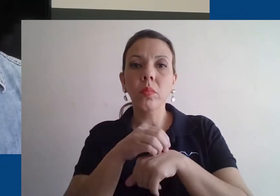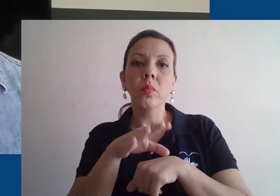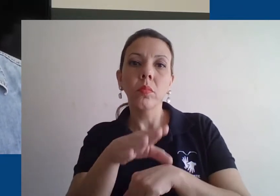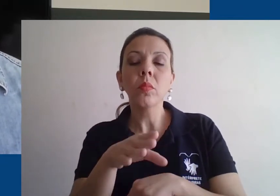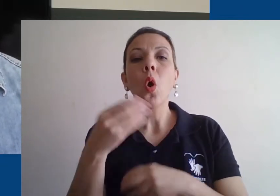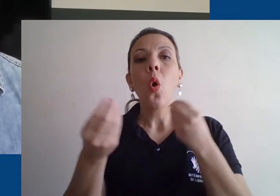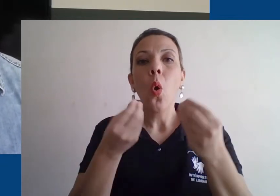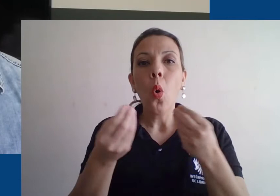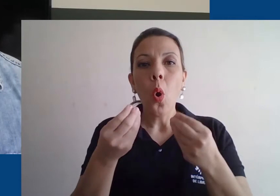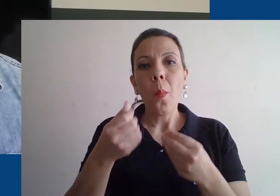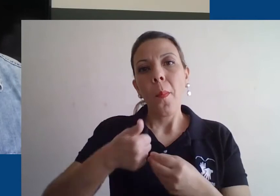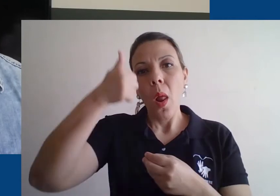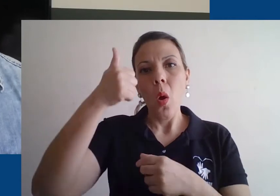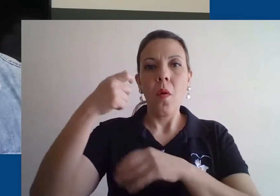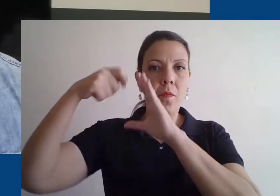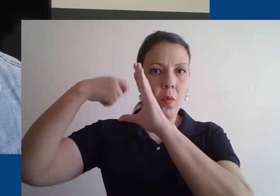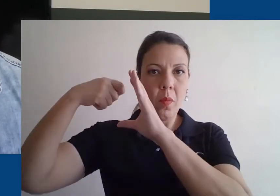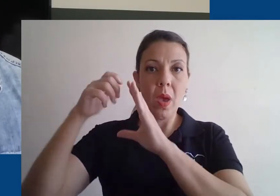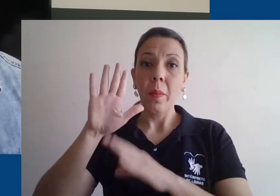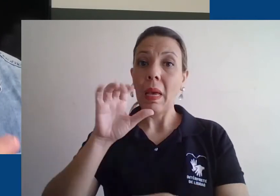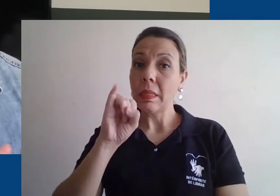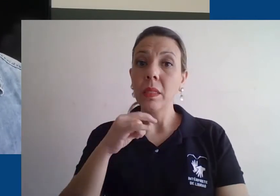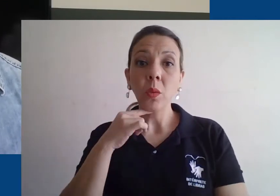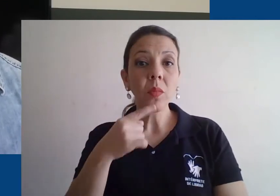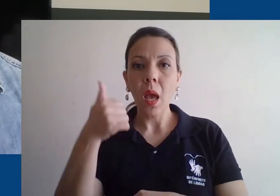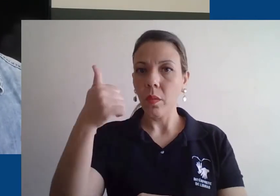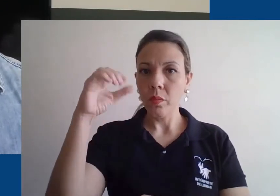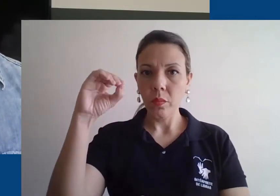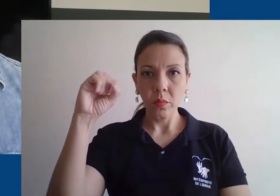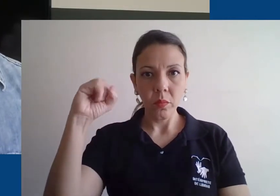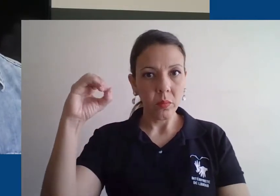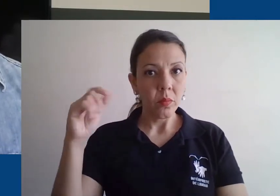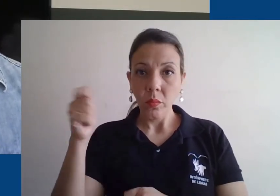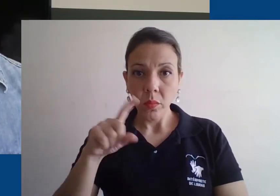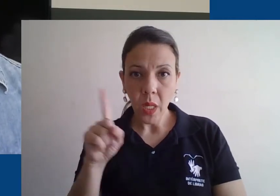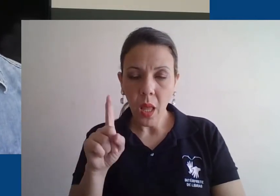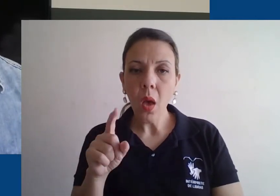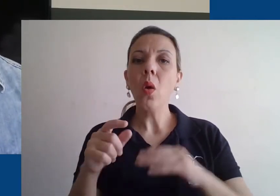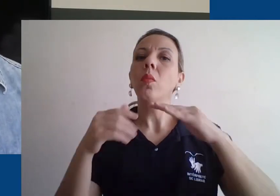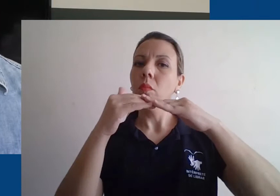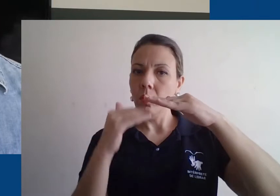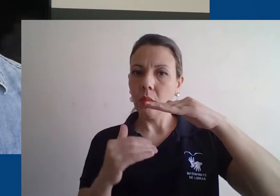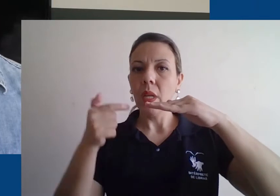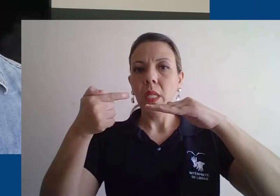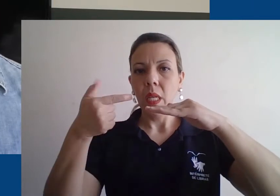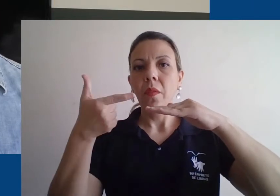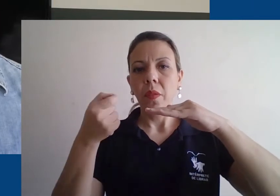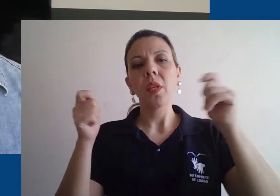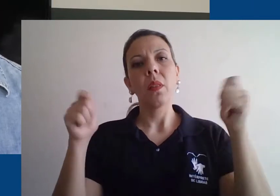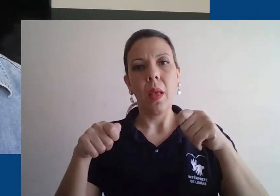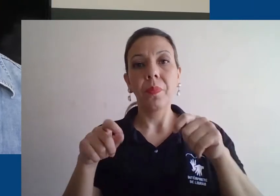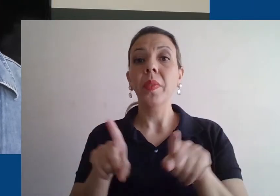ideal, caso seja possível. Mas se não for possível, 720 está ótimo já. E vocês podem ver que eu também consigo escolher a taxa de quadros